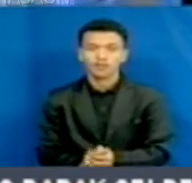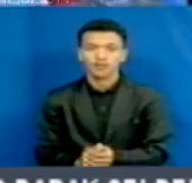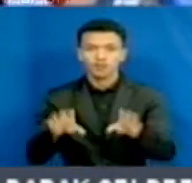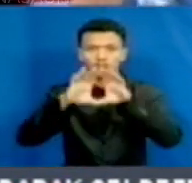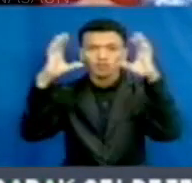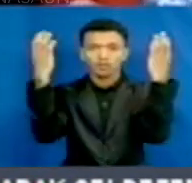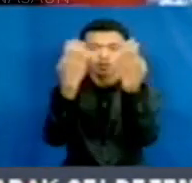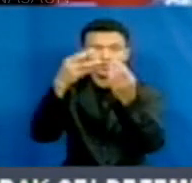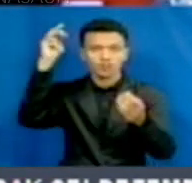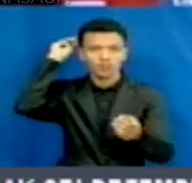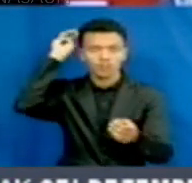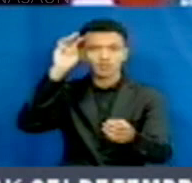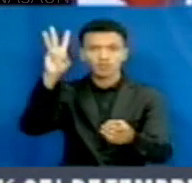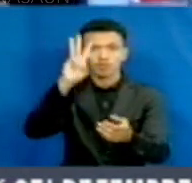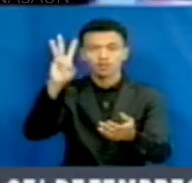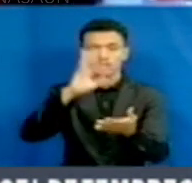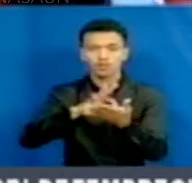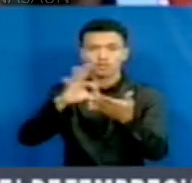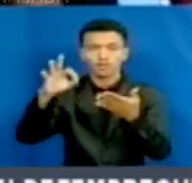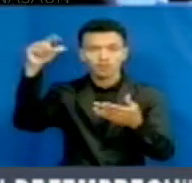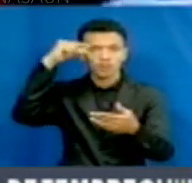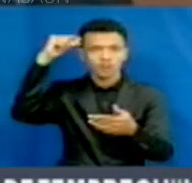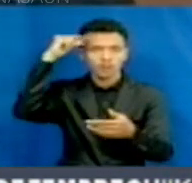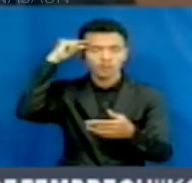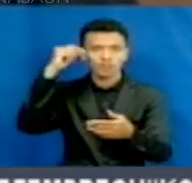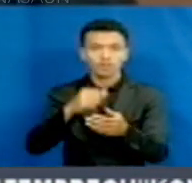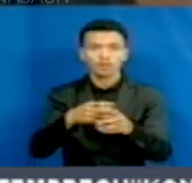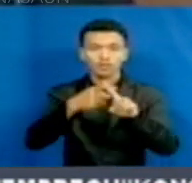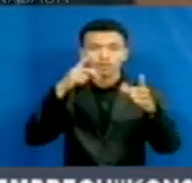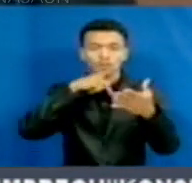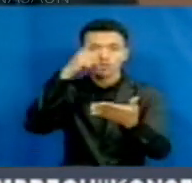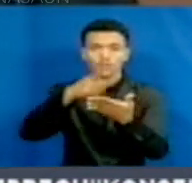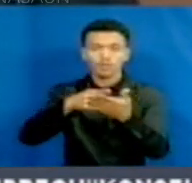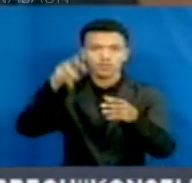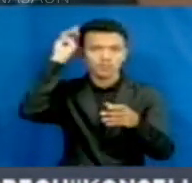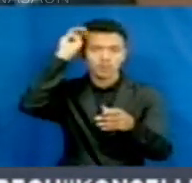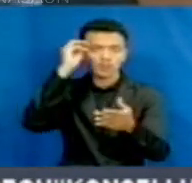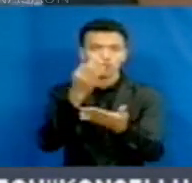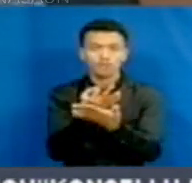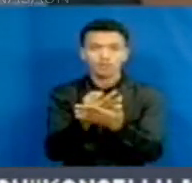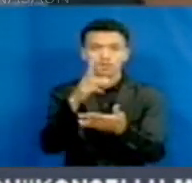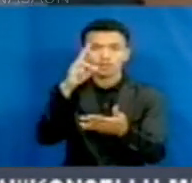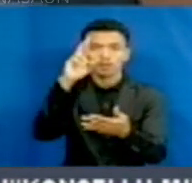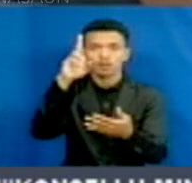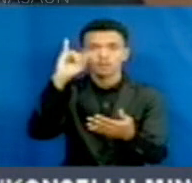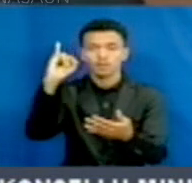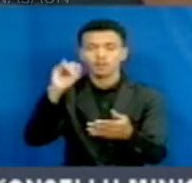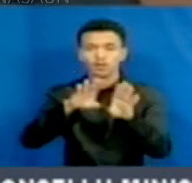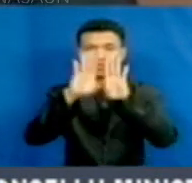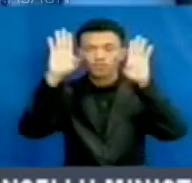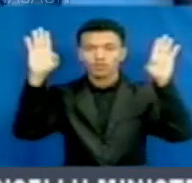Conselho Ministro Ordinária, quarta-feira, né? Governo delibera de Rússia proposta Ministro Finanças Rui Augusto Gomes. A tua